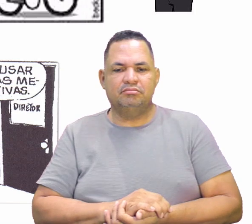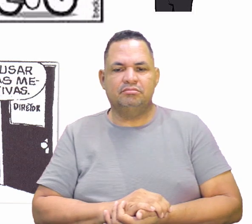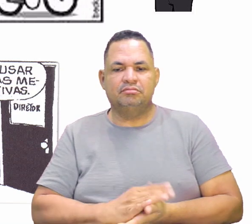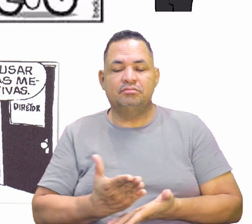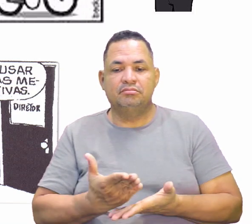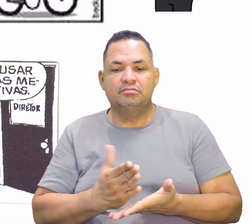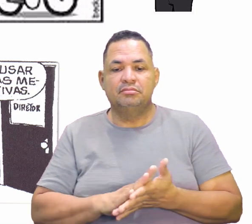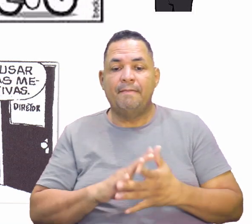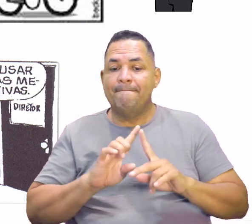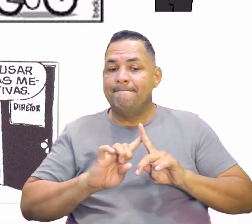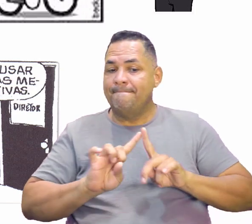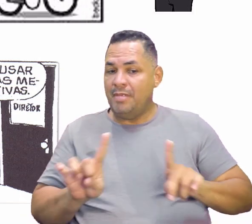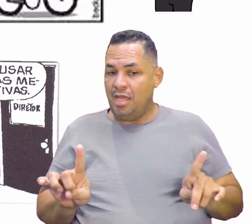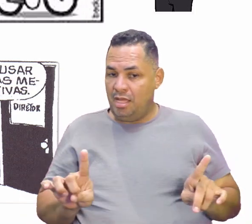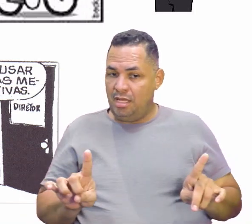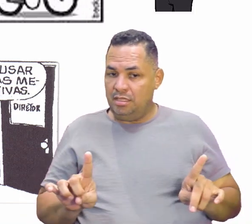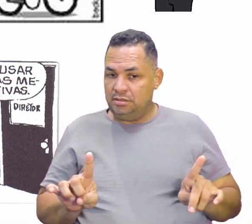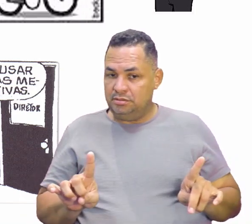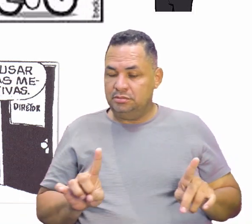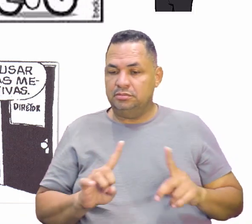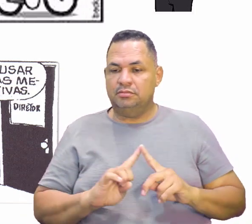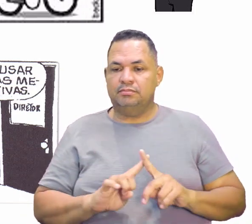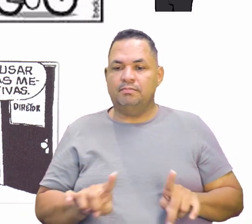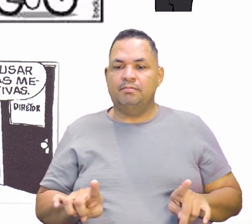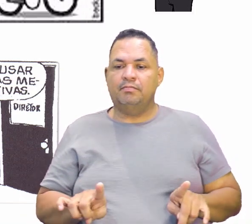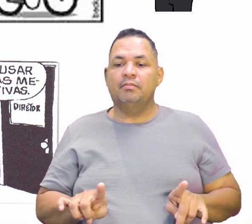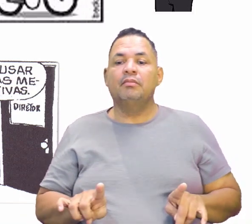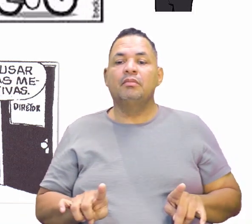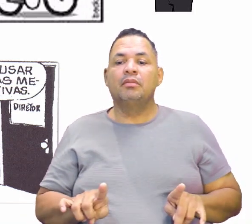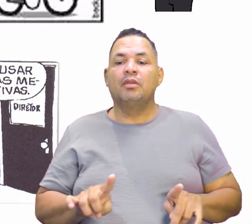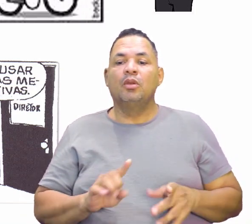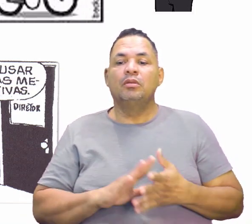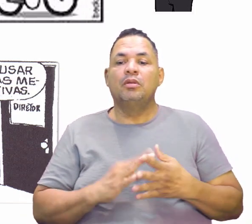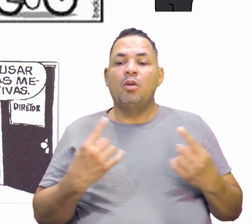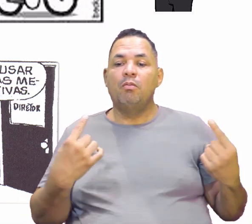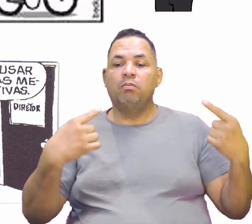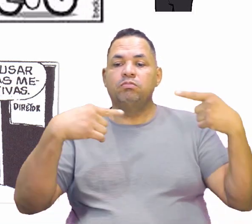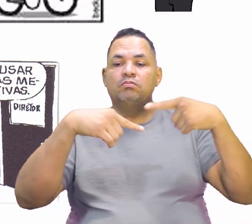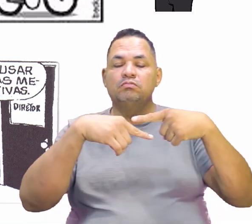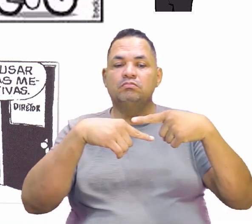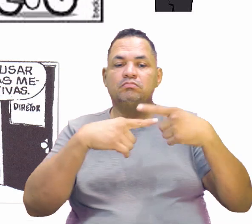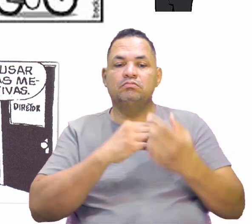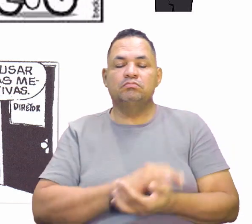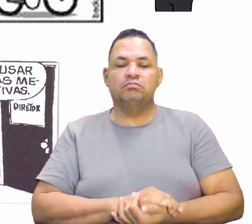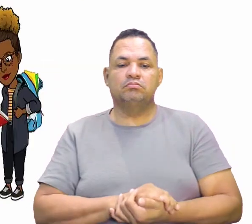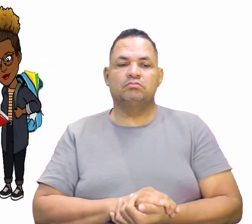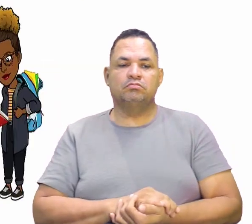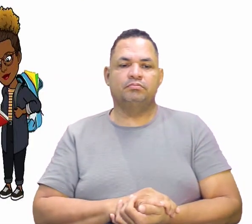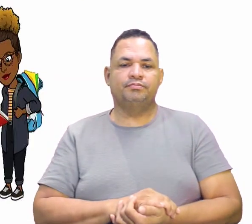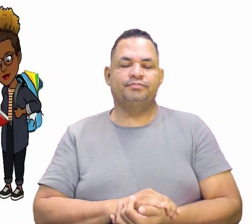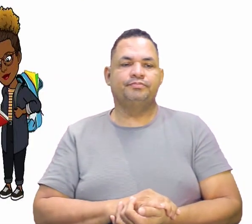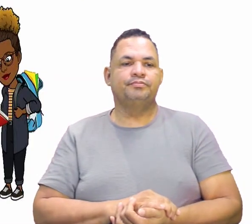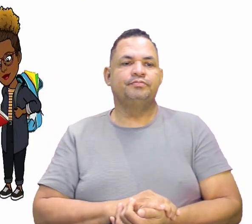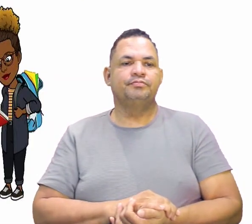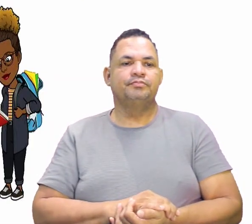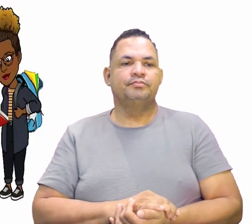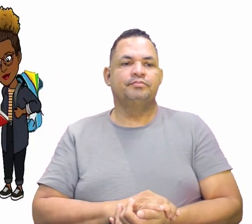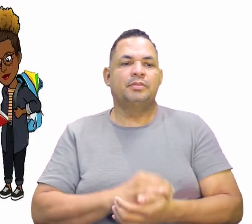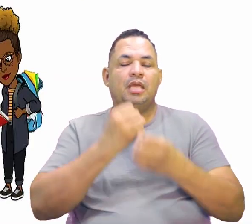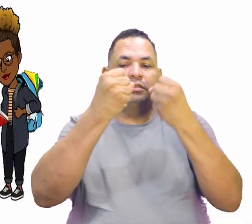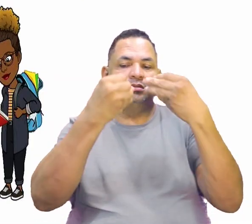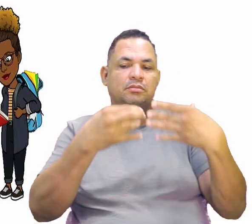Então, esse mais aí. Então, dando a ideia de oposição. Então, adversativa.